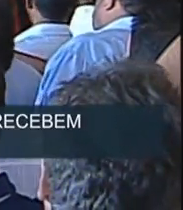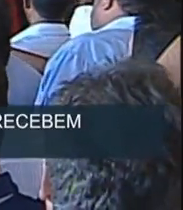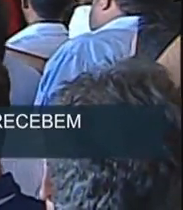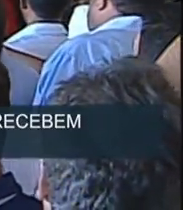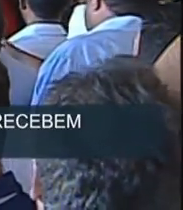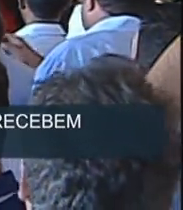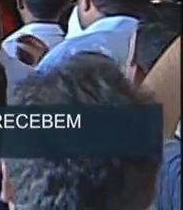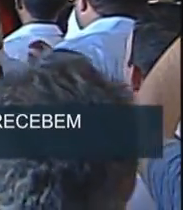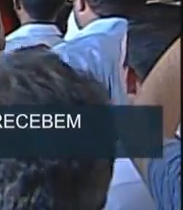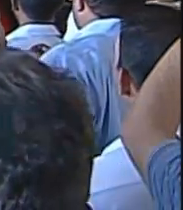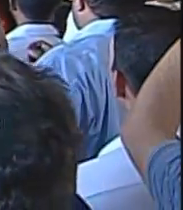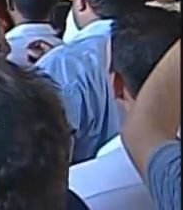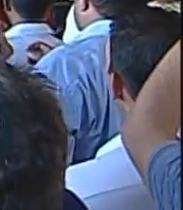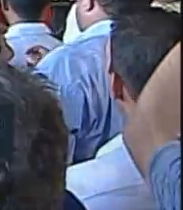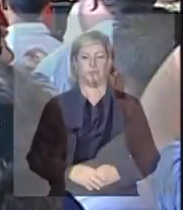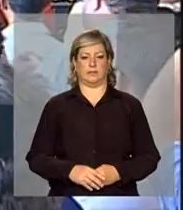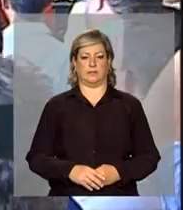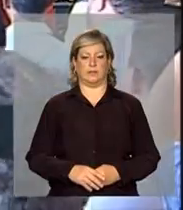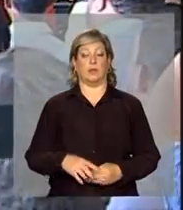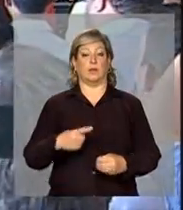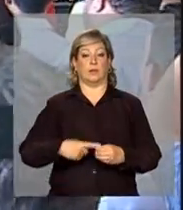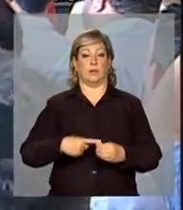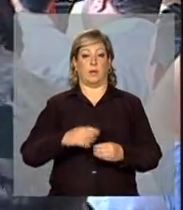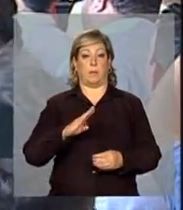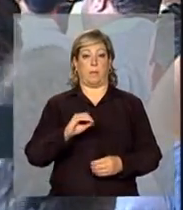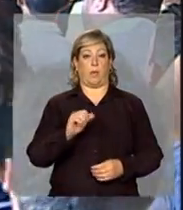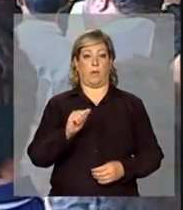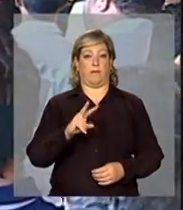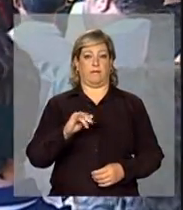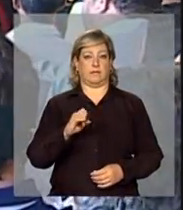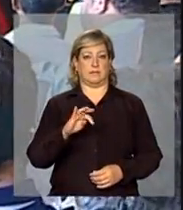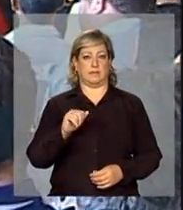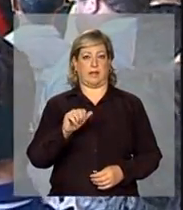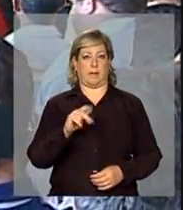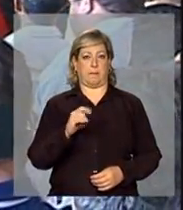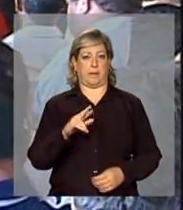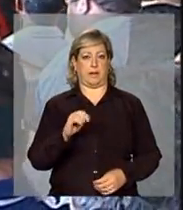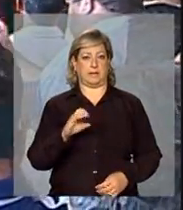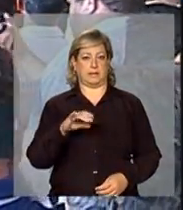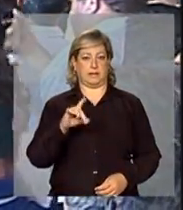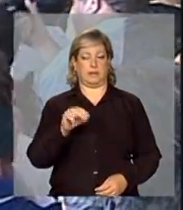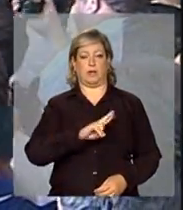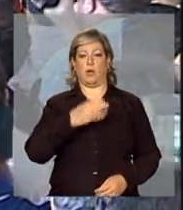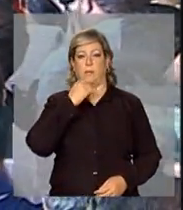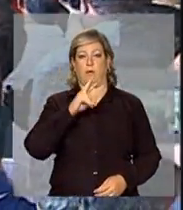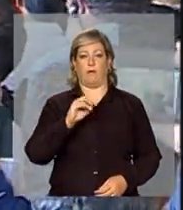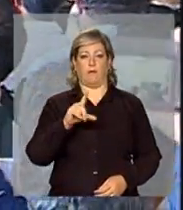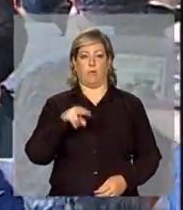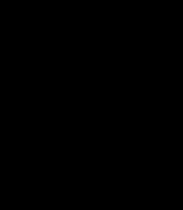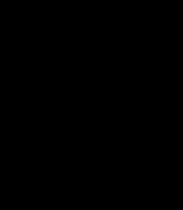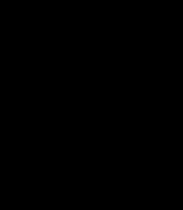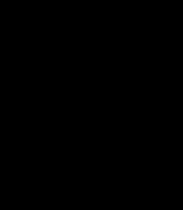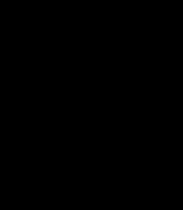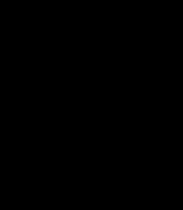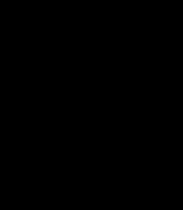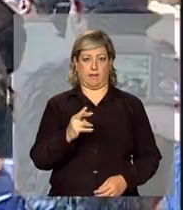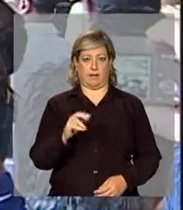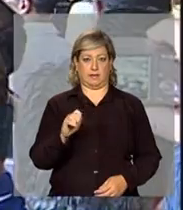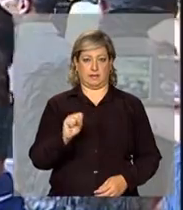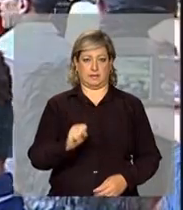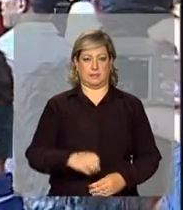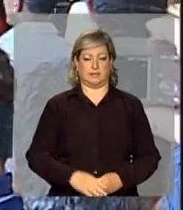Boa Vista da Aparecida, Volney Antônio Savares.